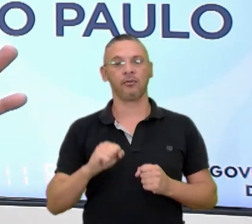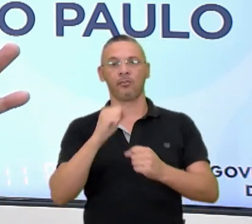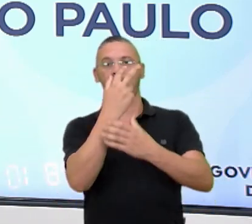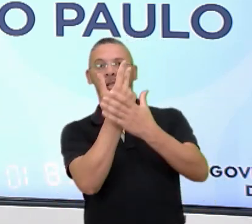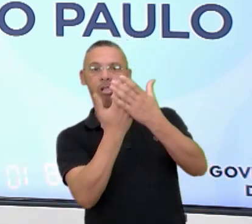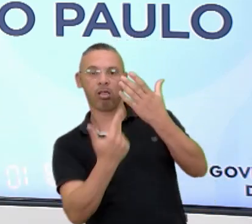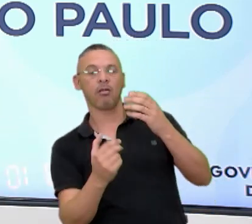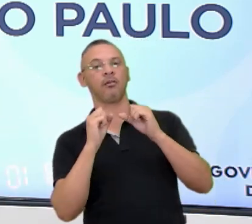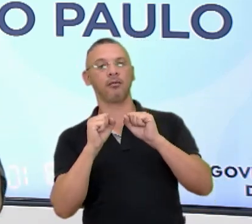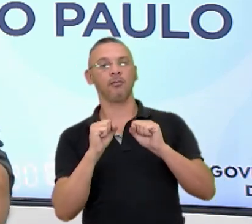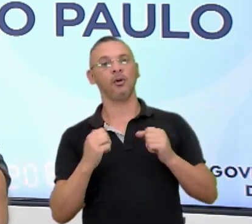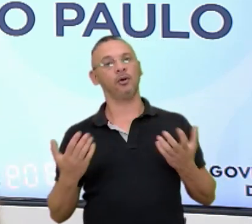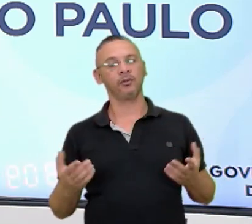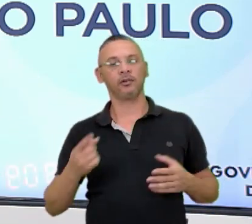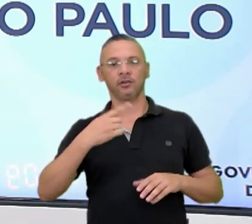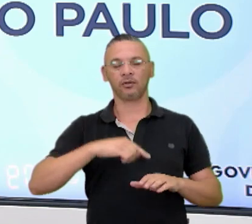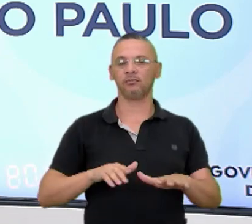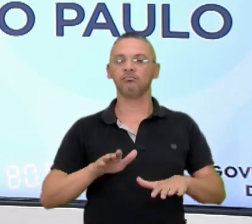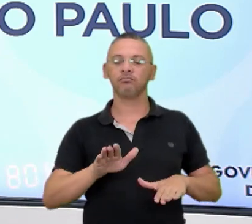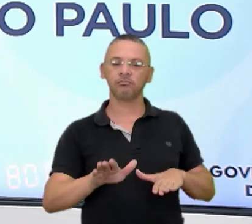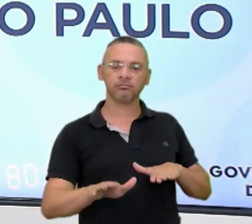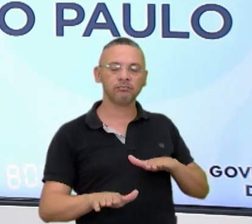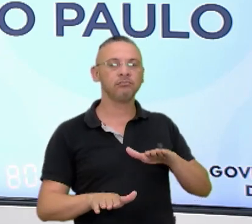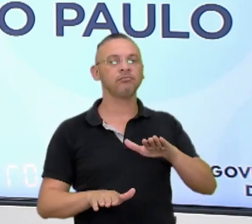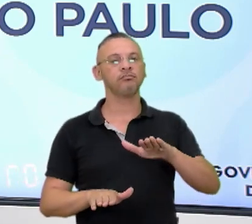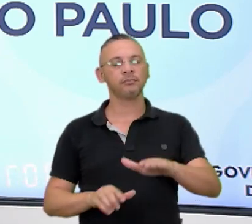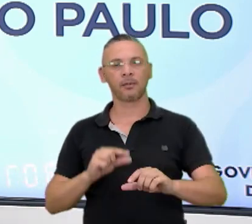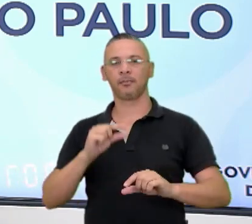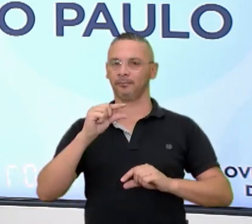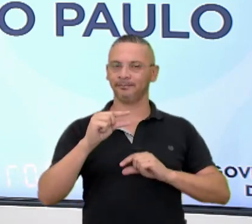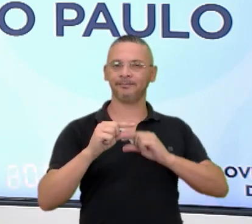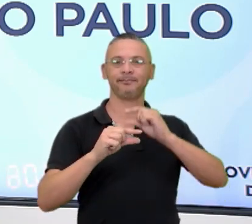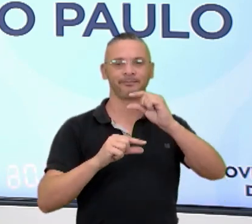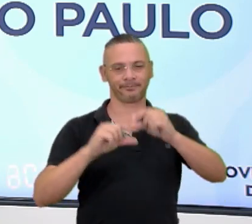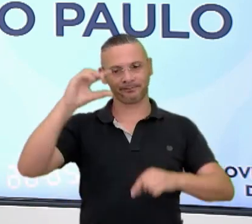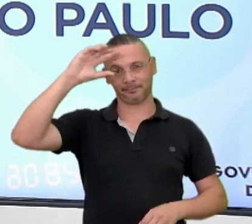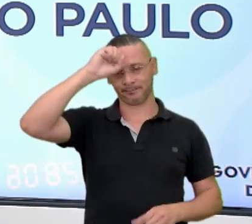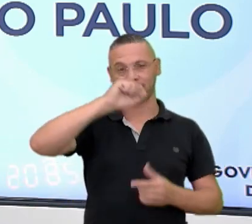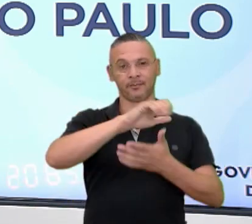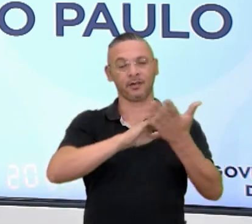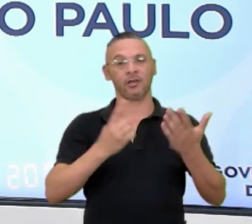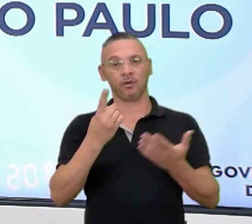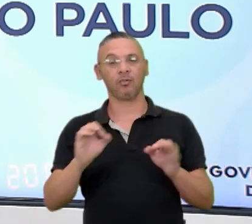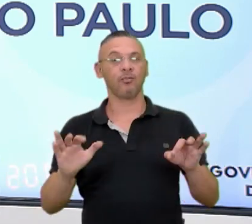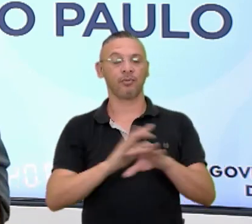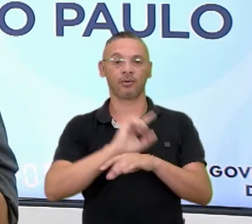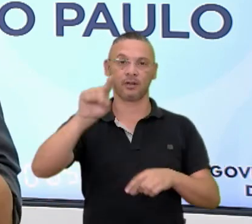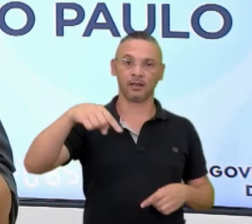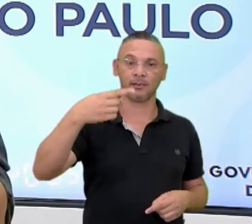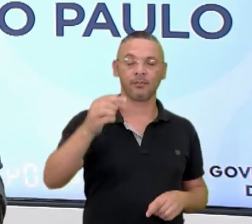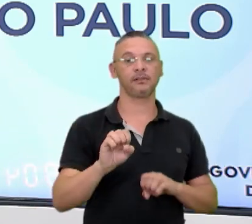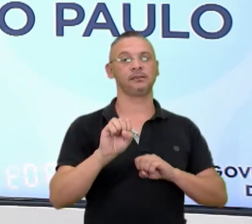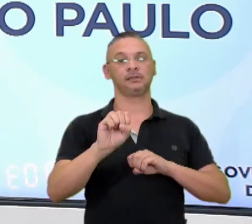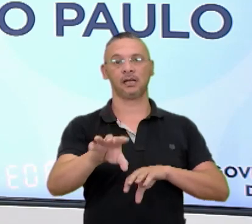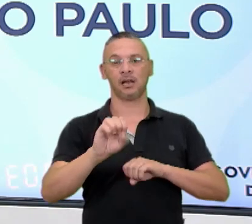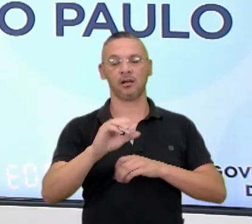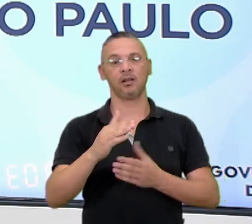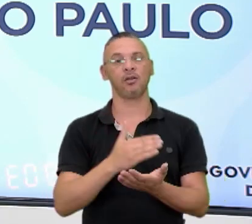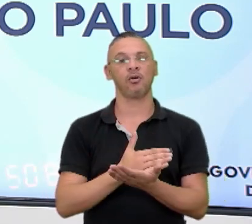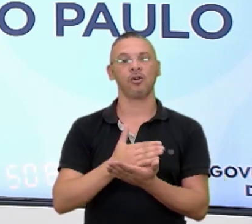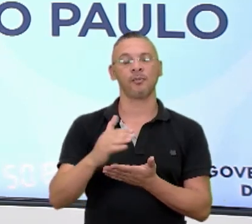nadar ainda, então estamos com os pés na areia. Esta é a atividade 1 que se encerra hoje. Na próxima aula começaremos